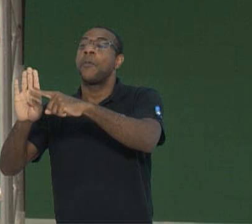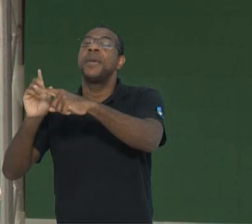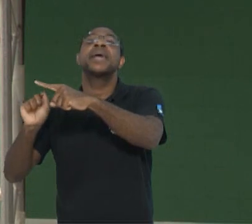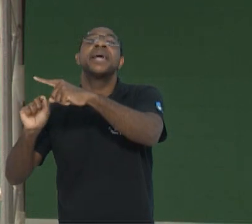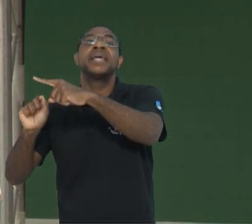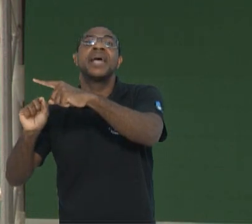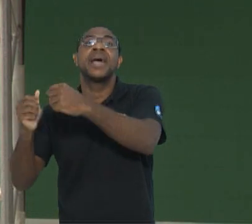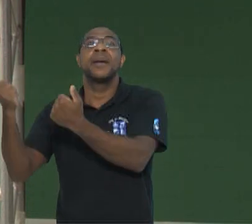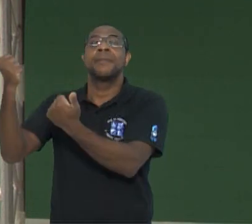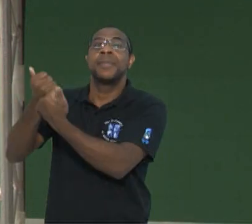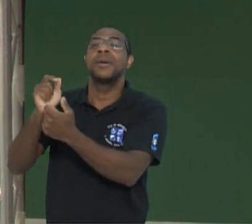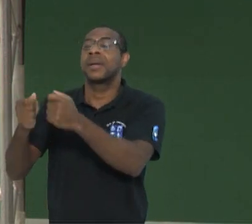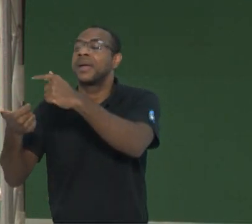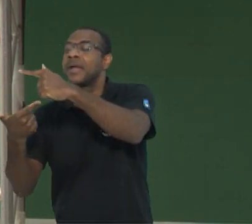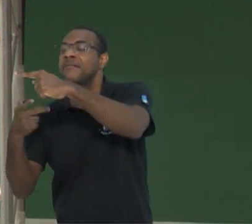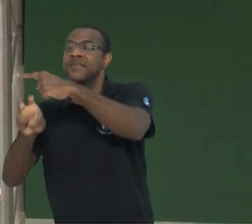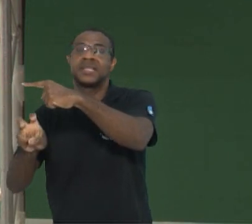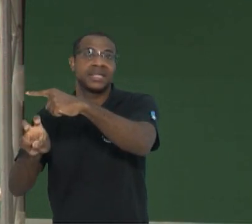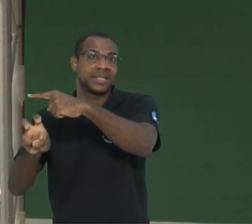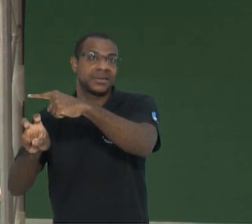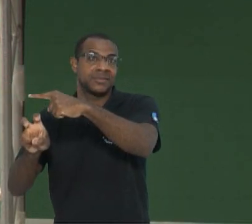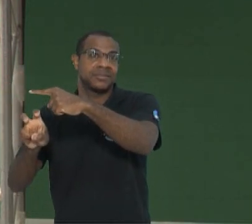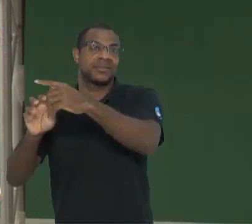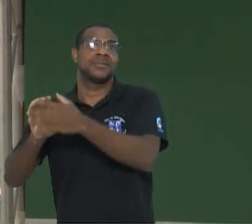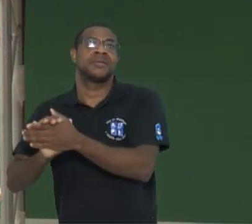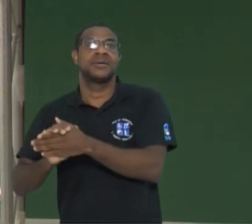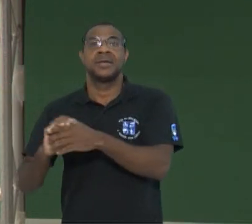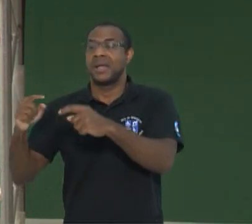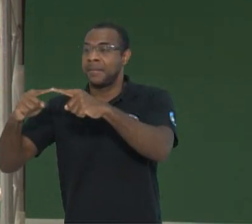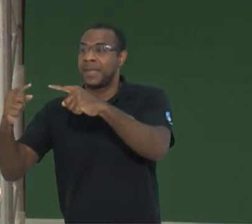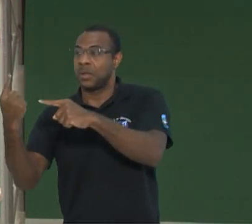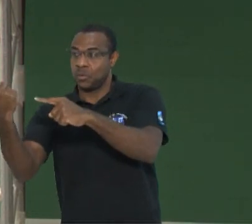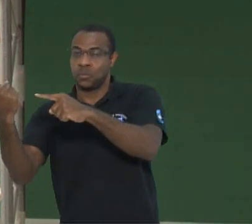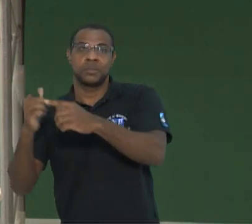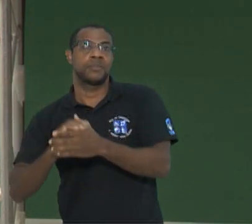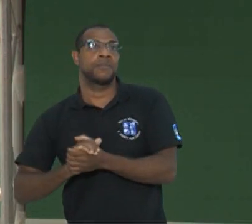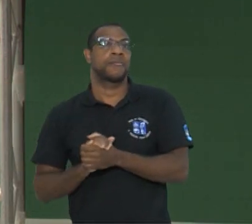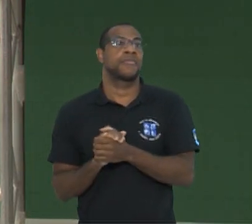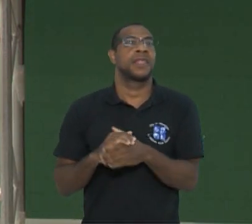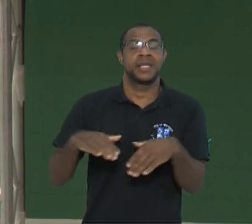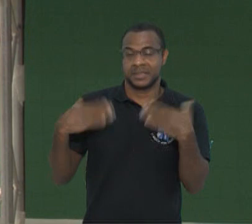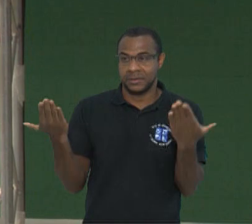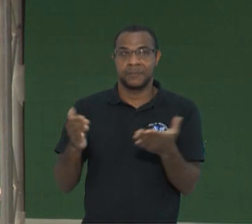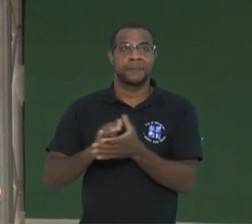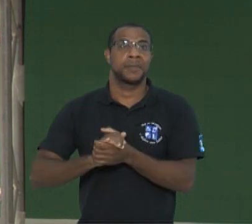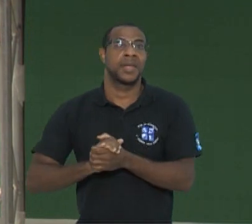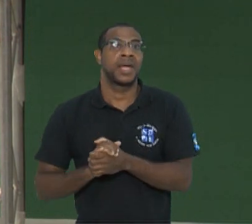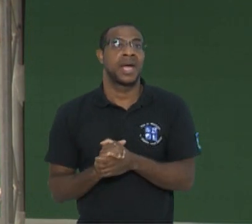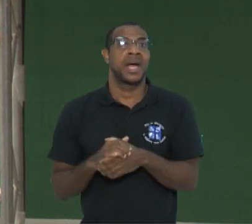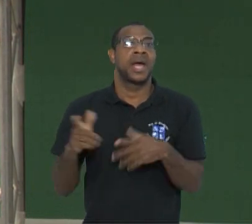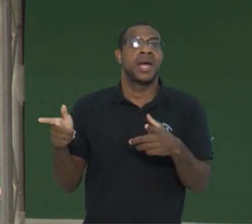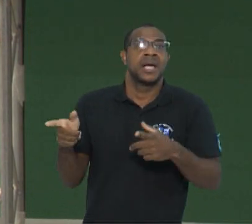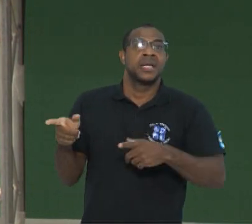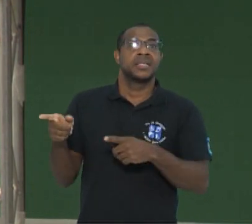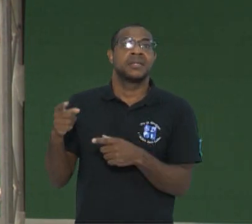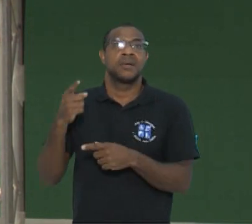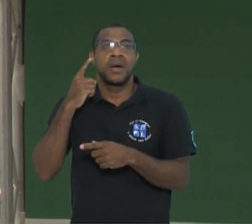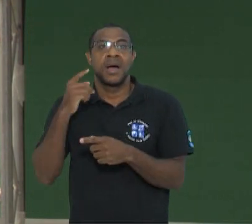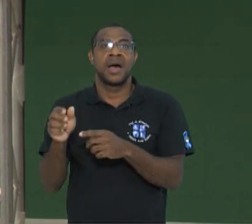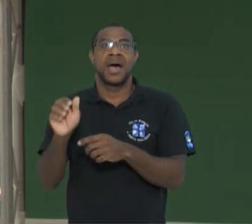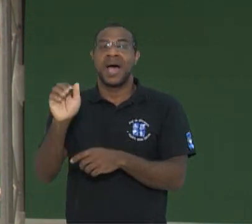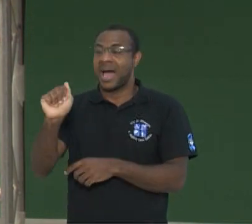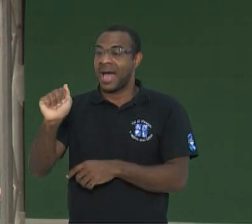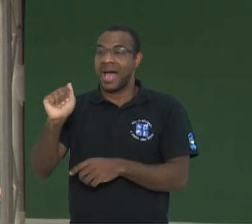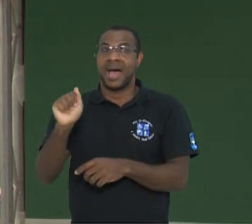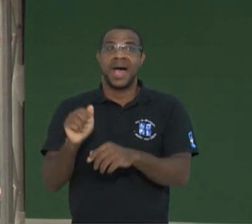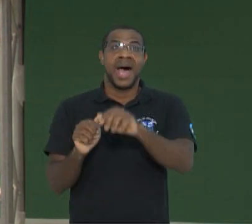gente. O denominador do primeiro termo e o denominador do segundo termo, tá? Então, aqui, A ao quadrado é 16, B